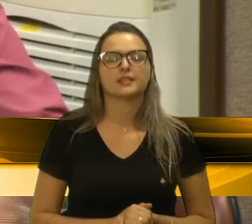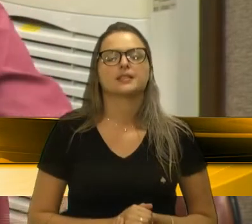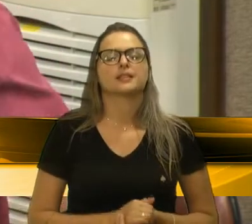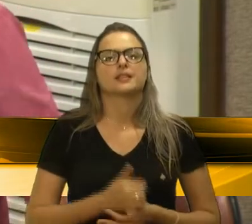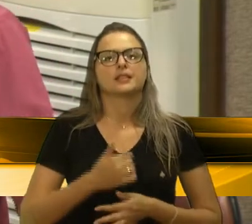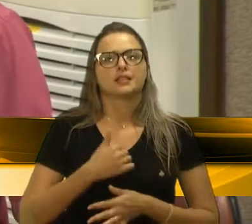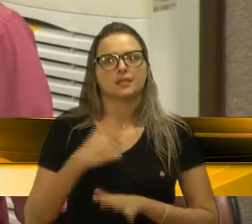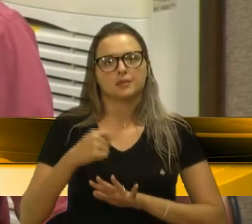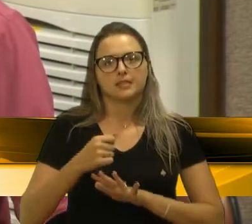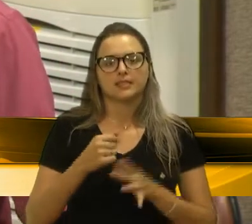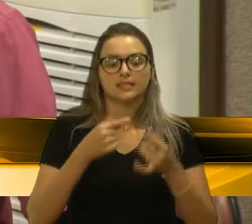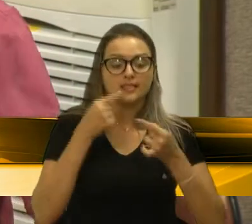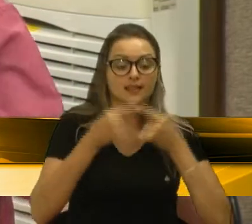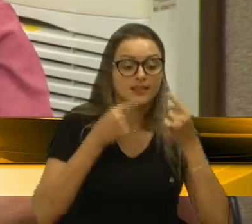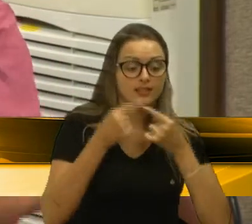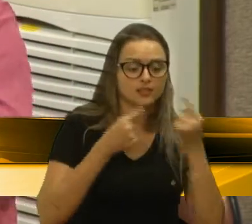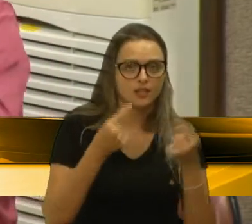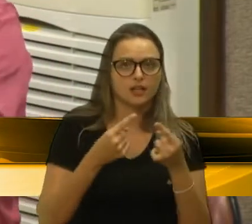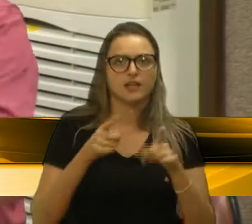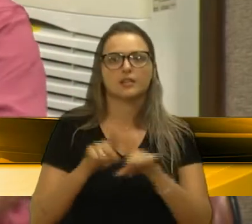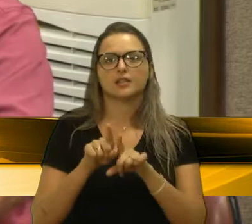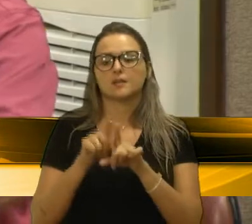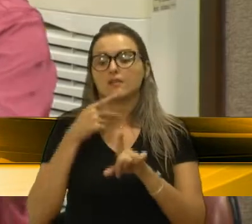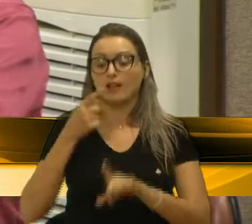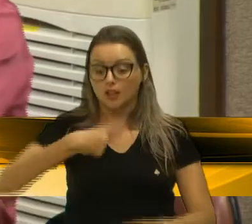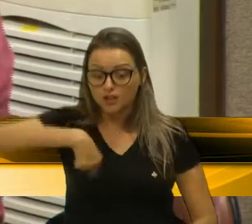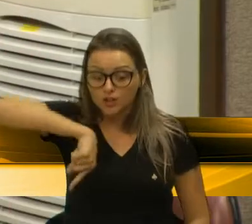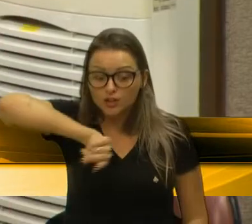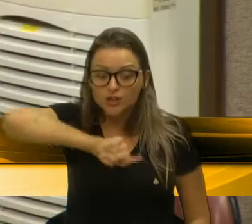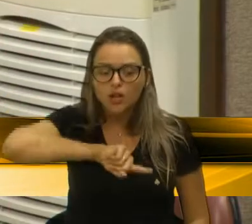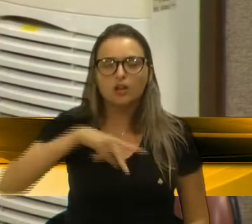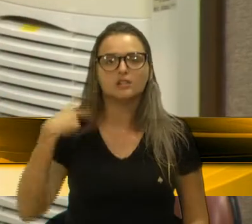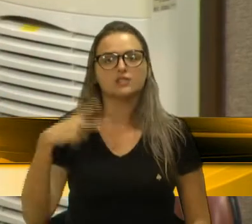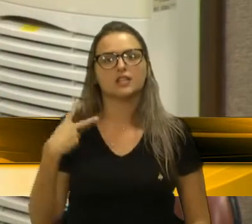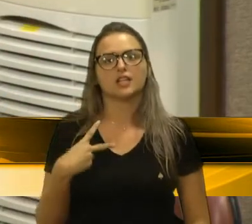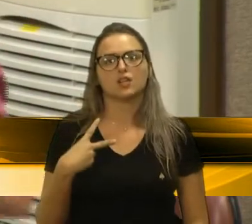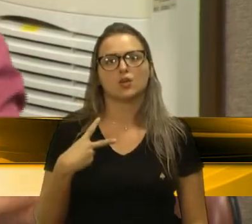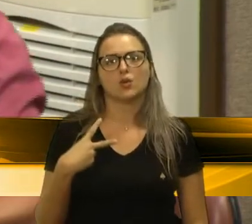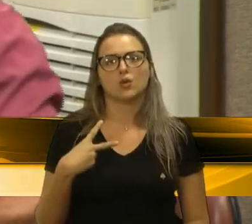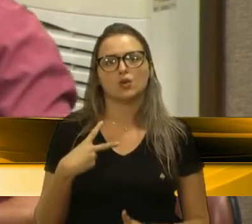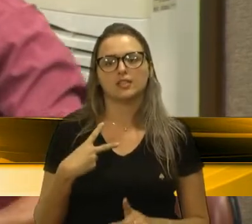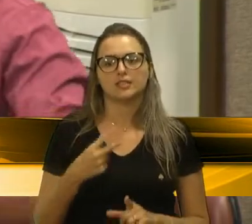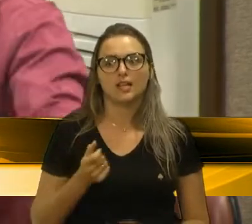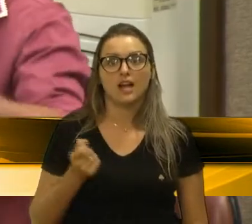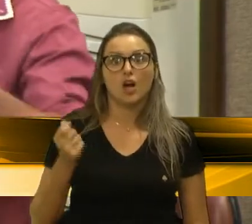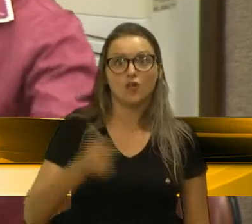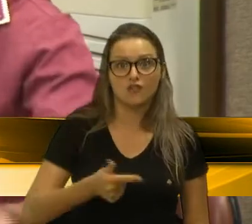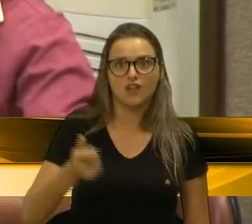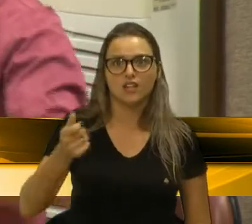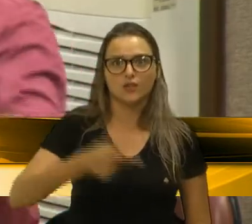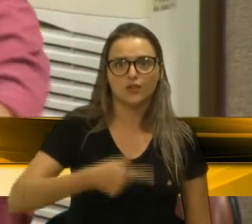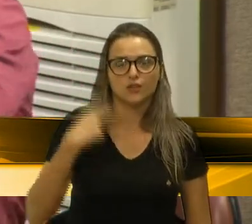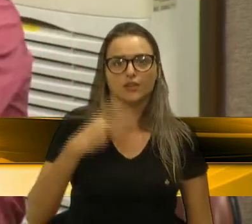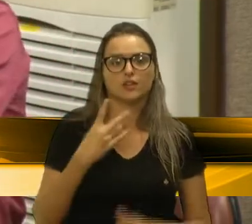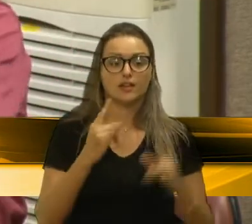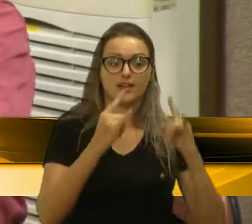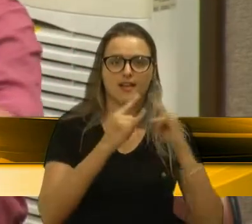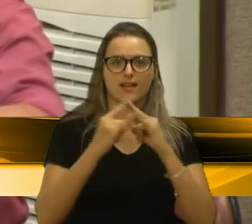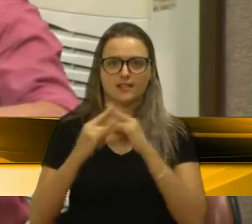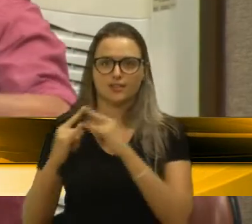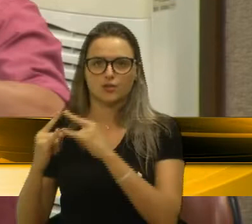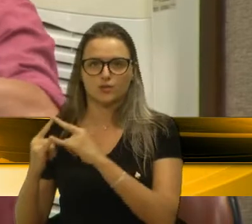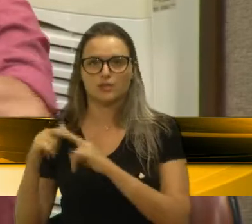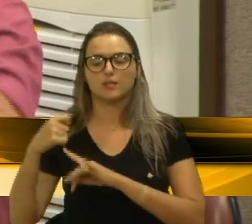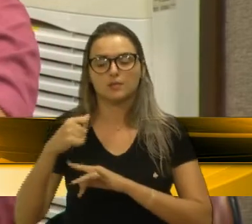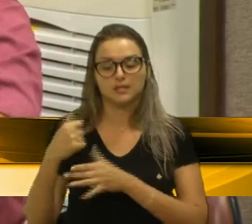começar a criticar e colocar que nós vereadores apanhamos a população direto essas entidades que também tem que estar